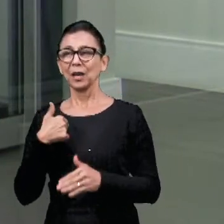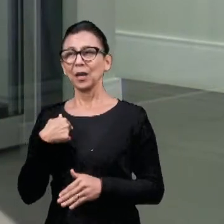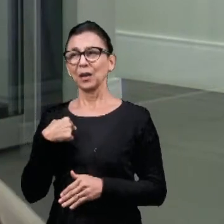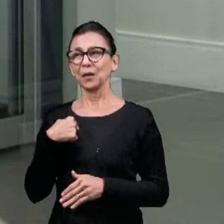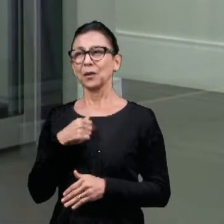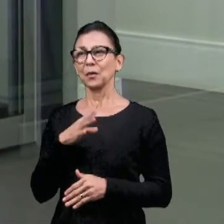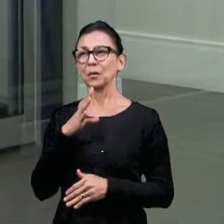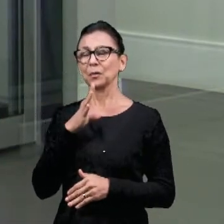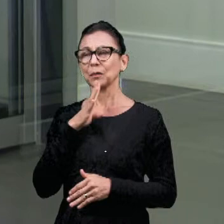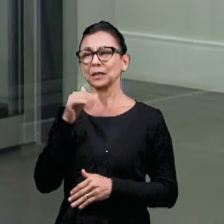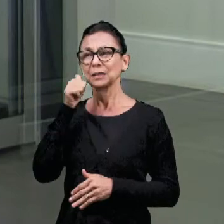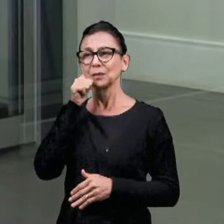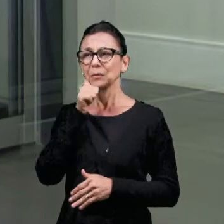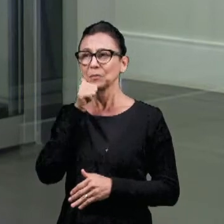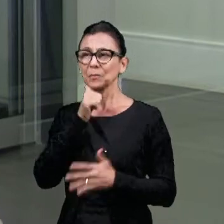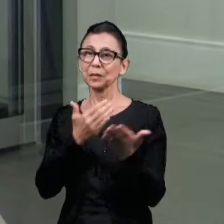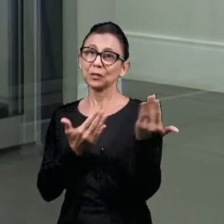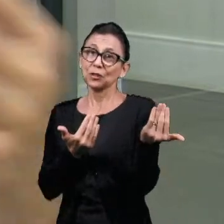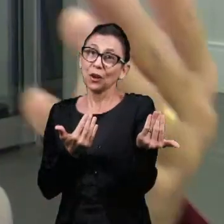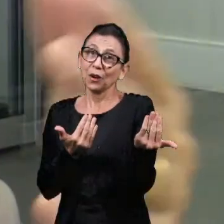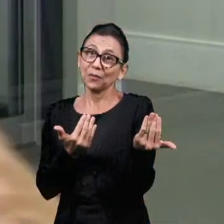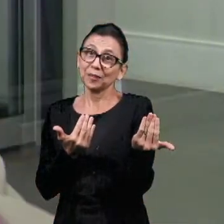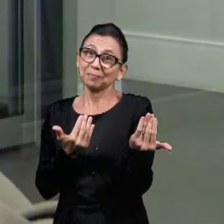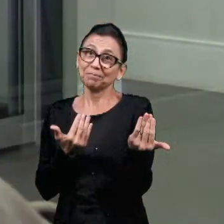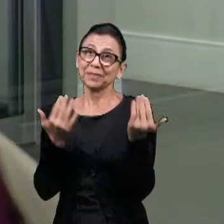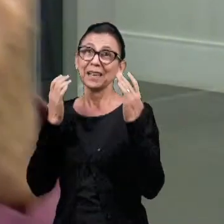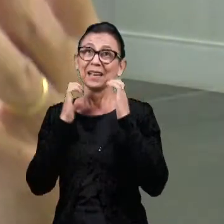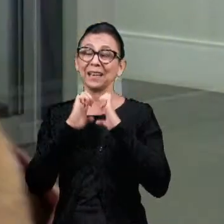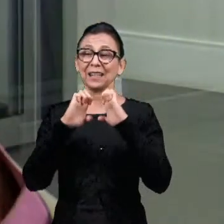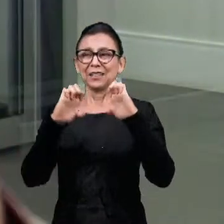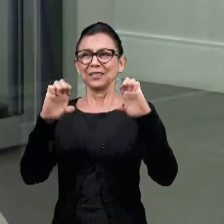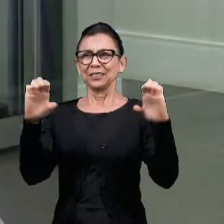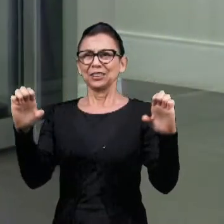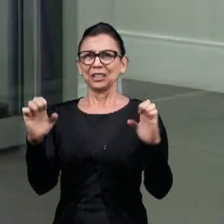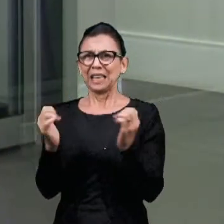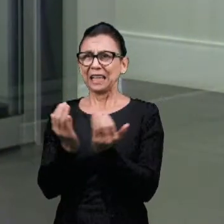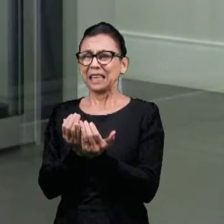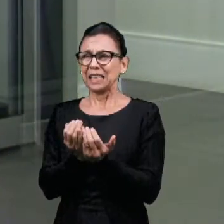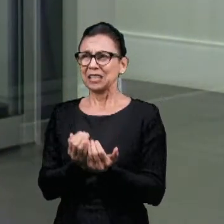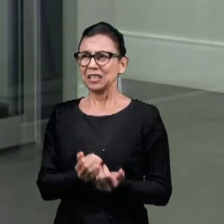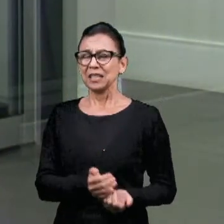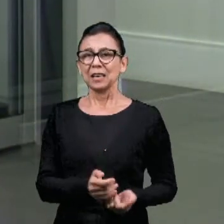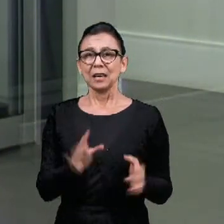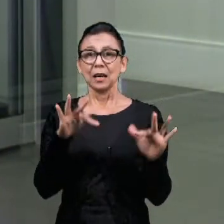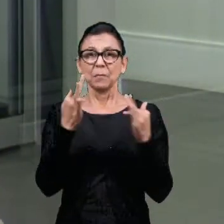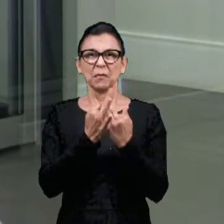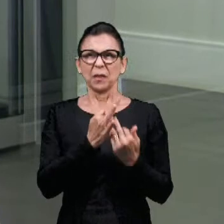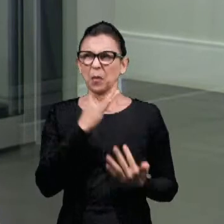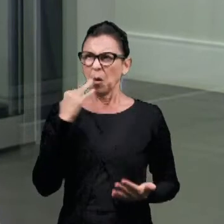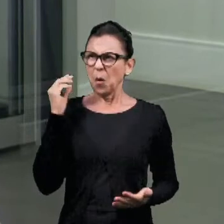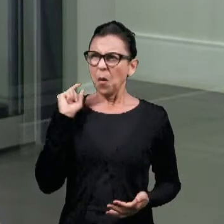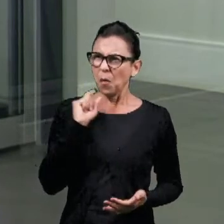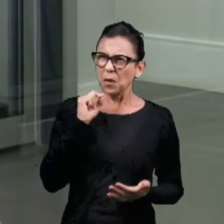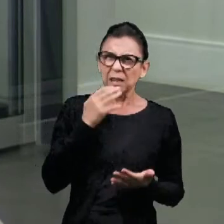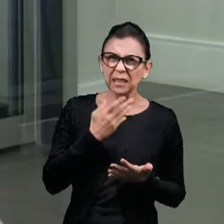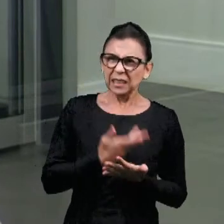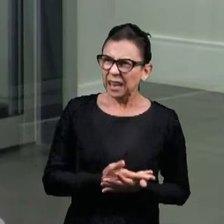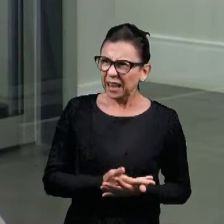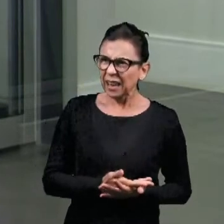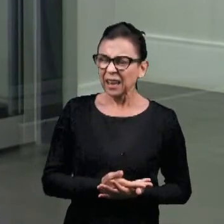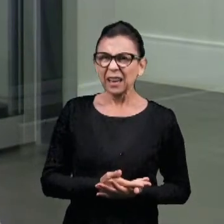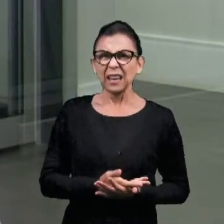e essa moça era de origem evangélica. Aí a família toda escandalizou, aquela coisa toda. E eu também,